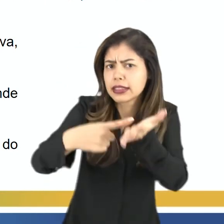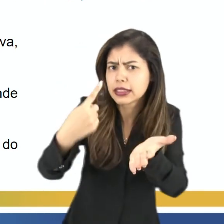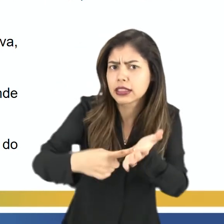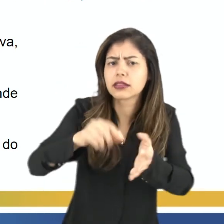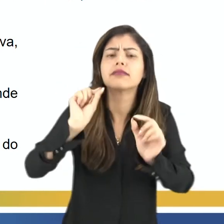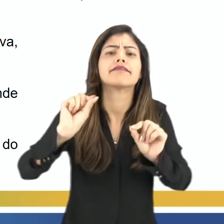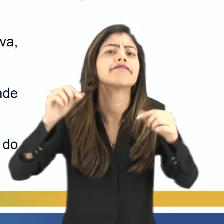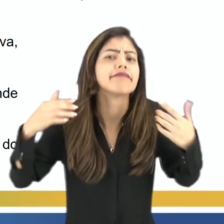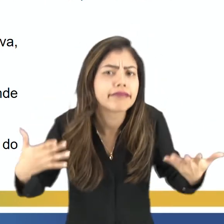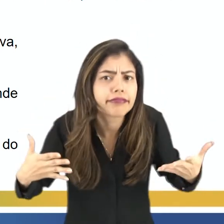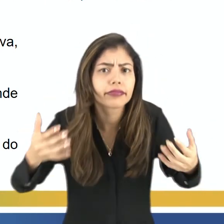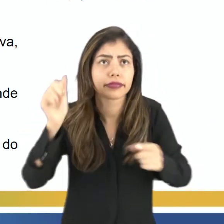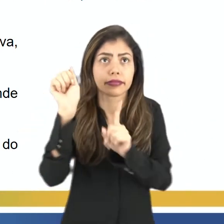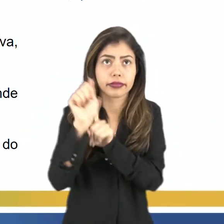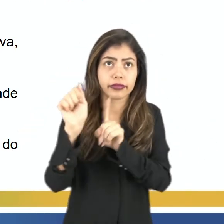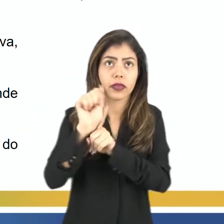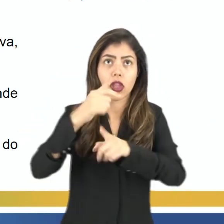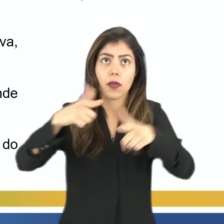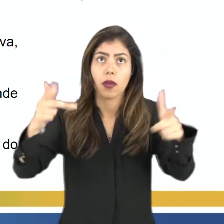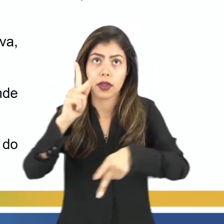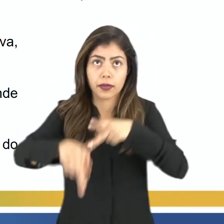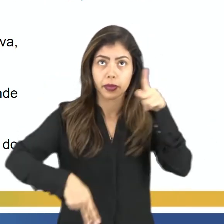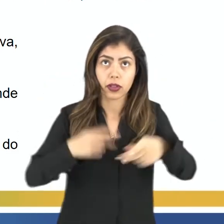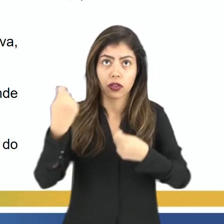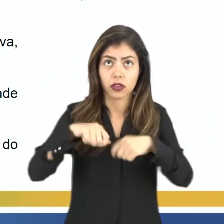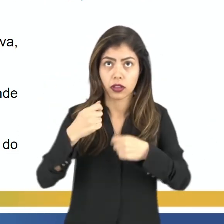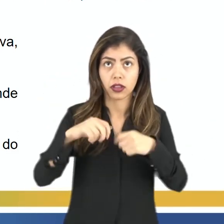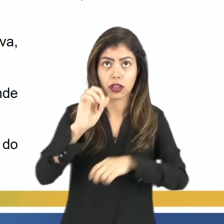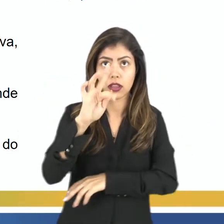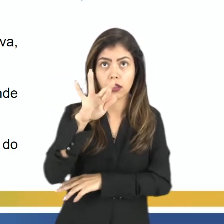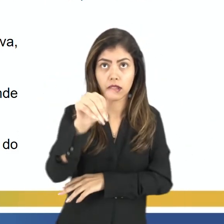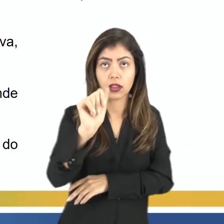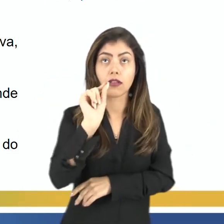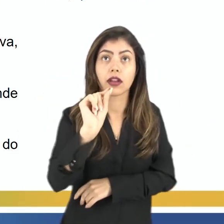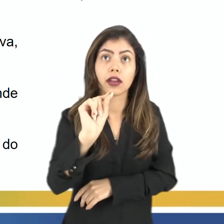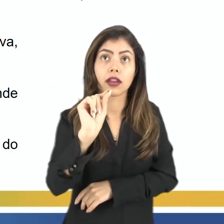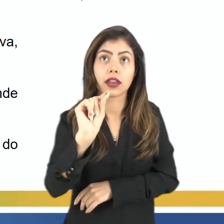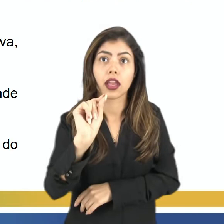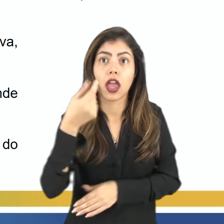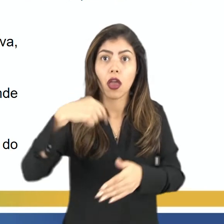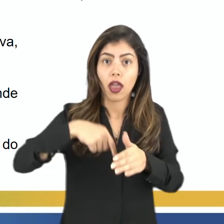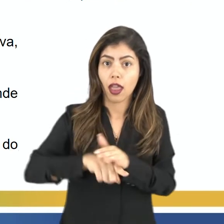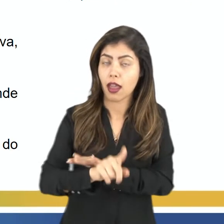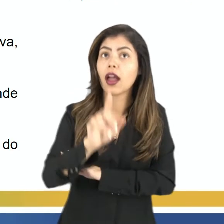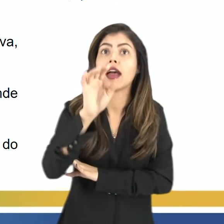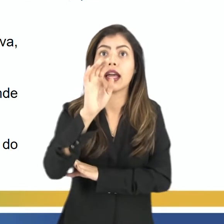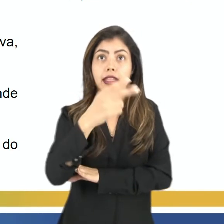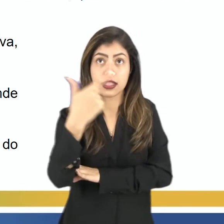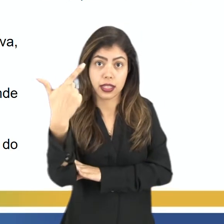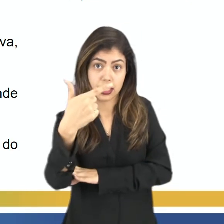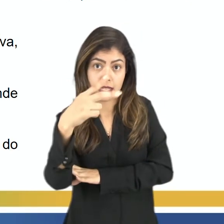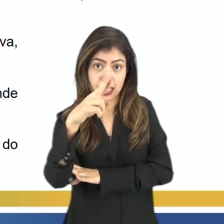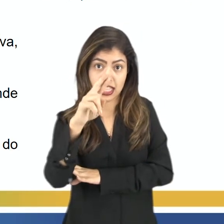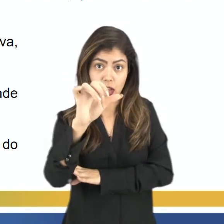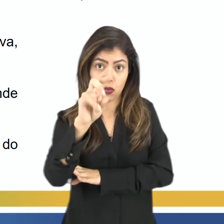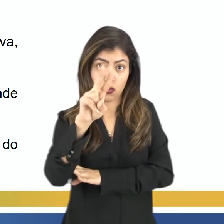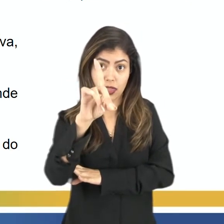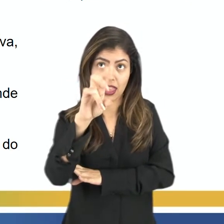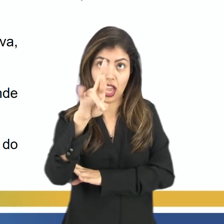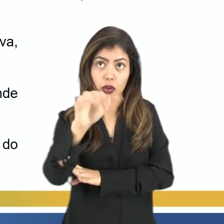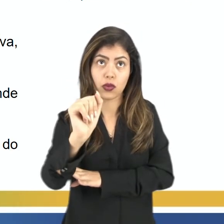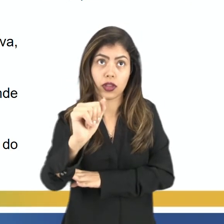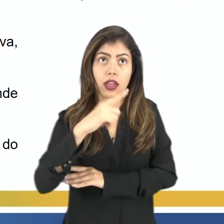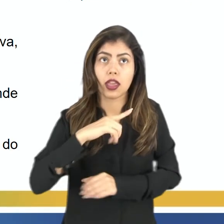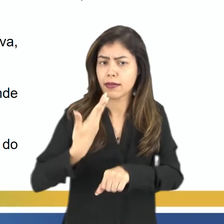afirmar que, letra a maior parte da população economicamente ativa insere-se no setor secundário, executando